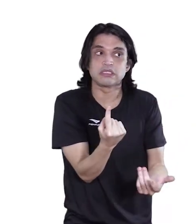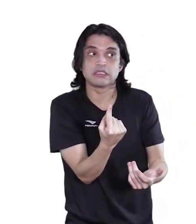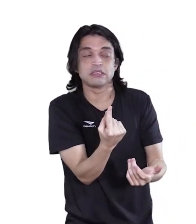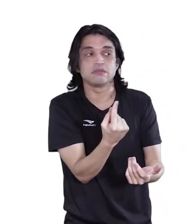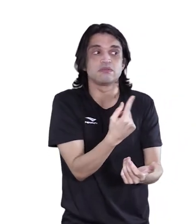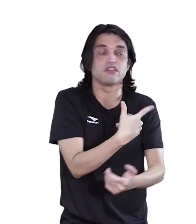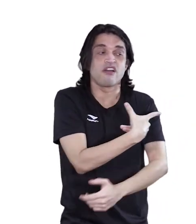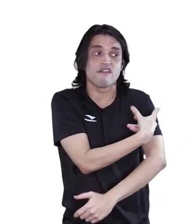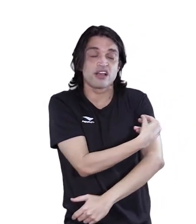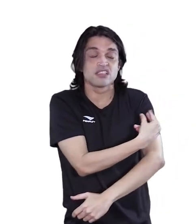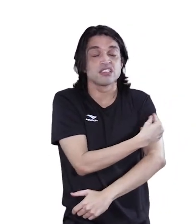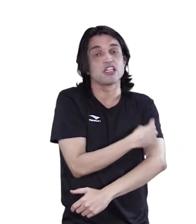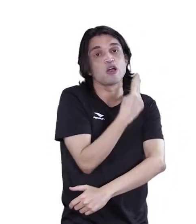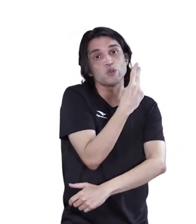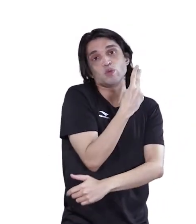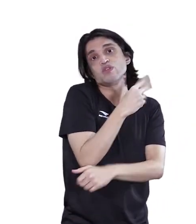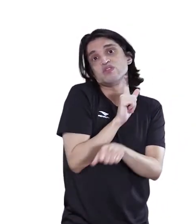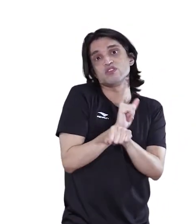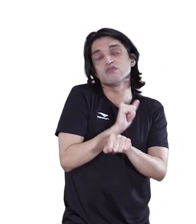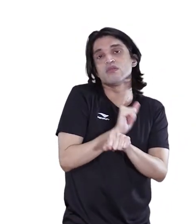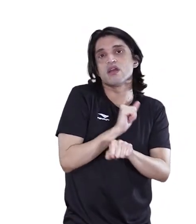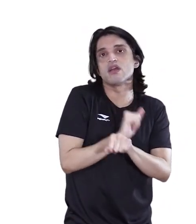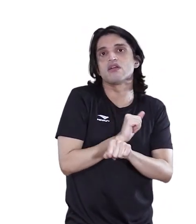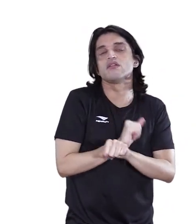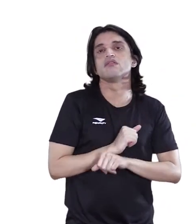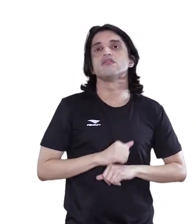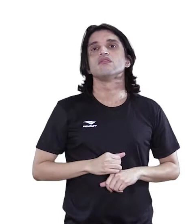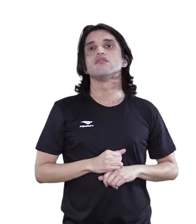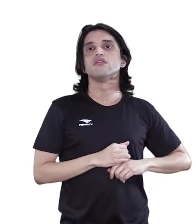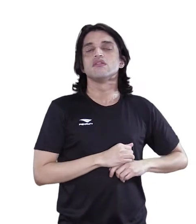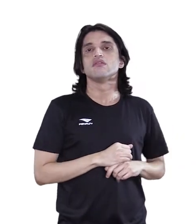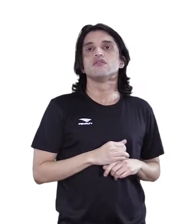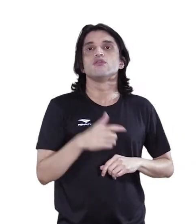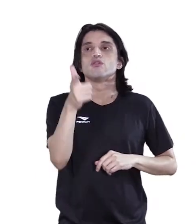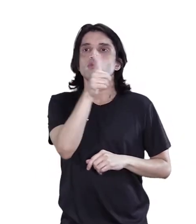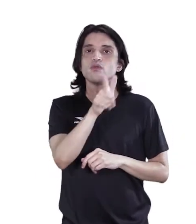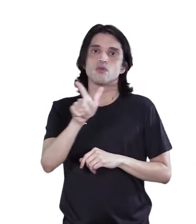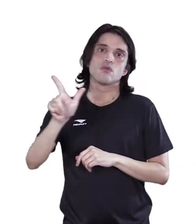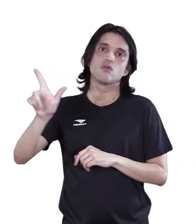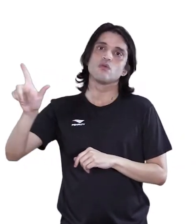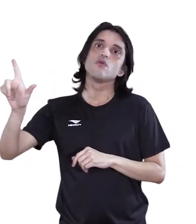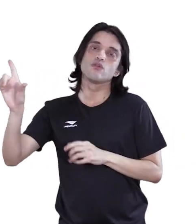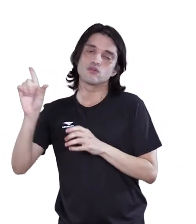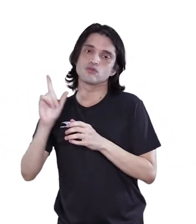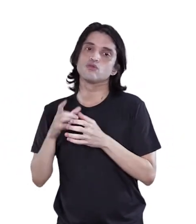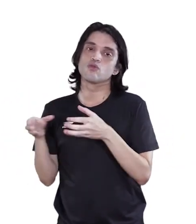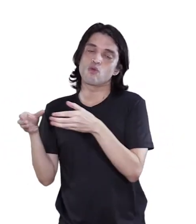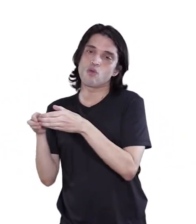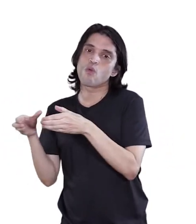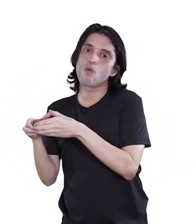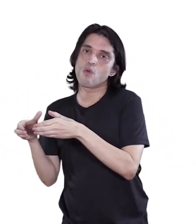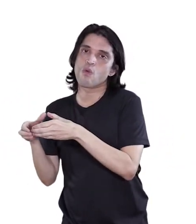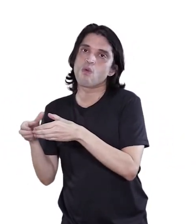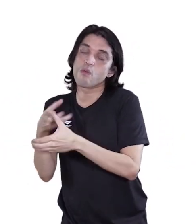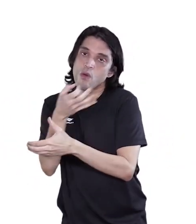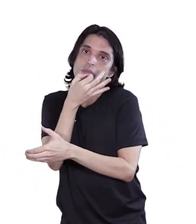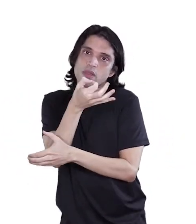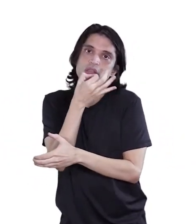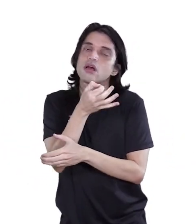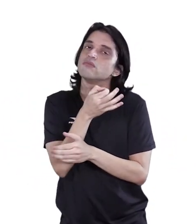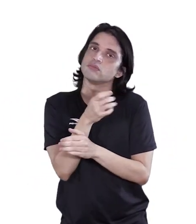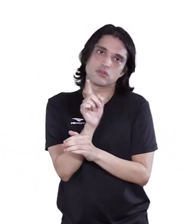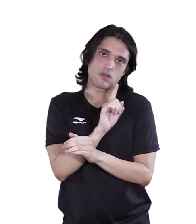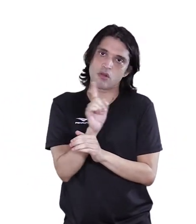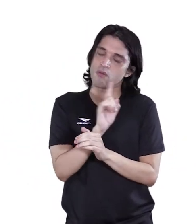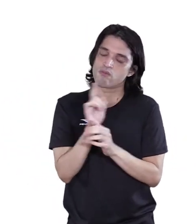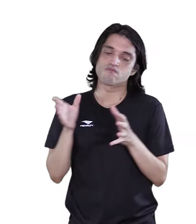a tempo, e outra parte defende que deve-se obedecer à orientação que está na bula, aplicando